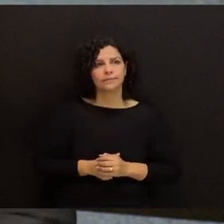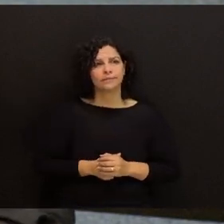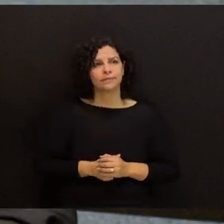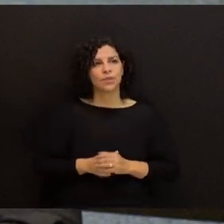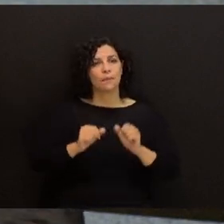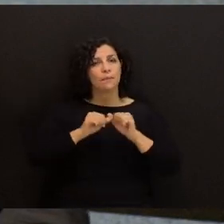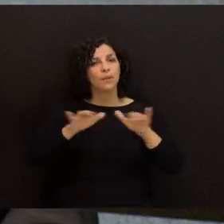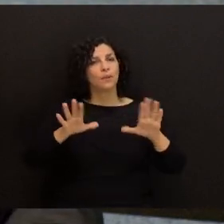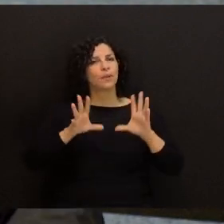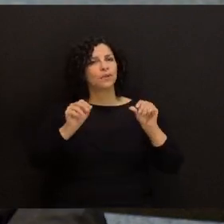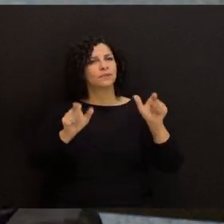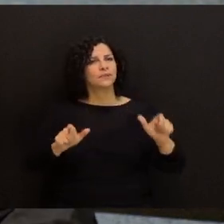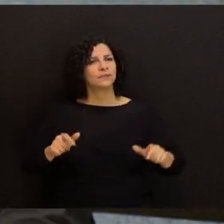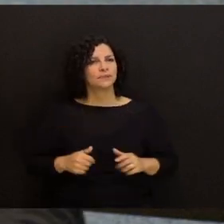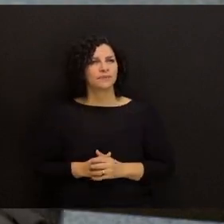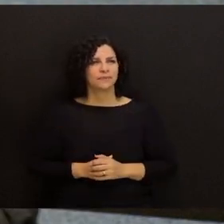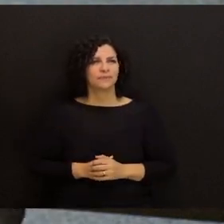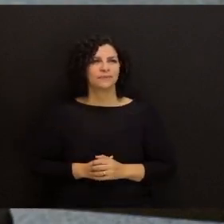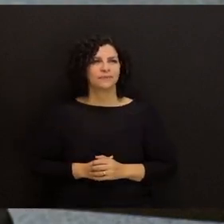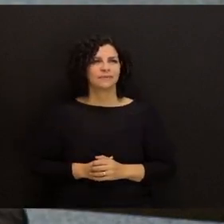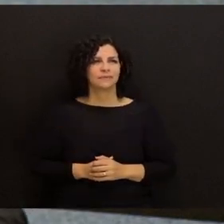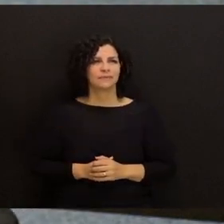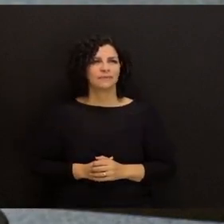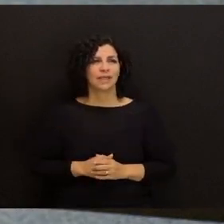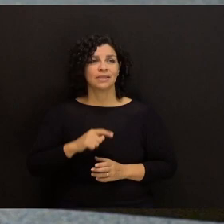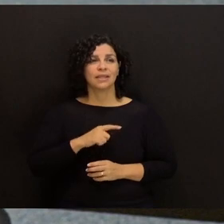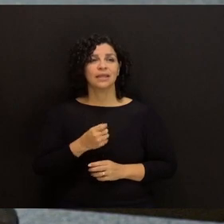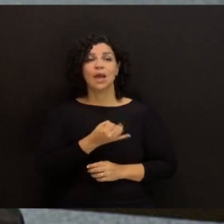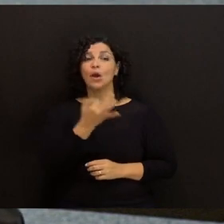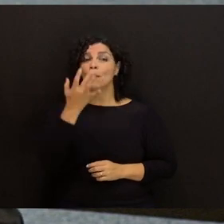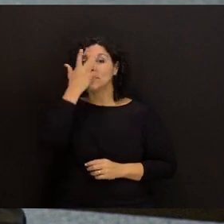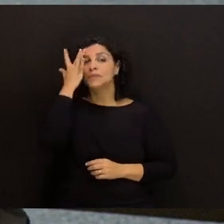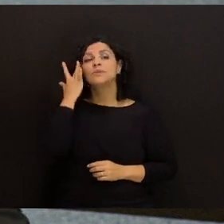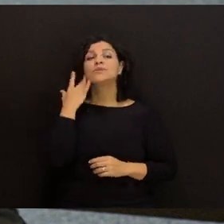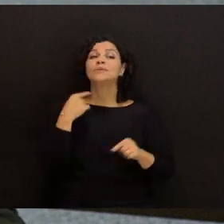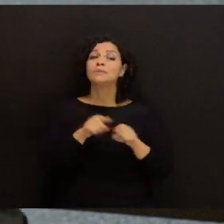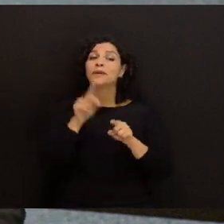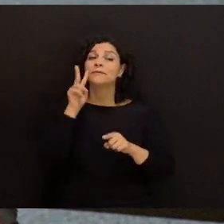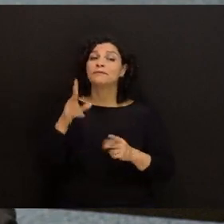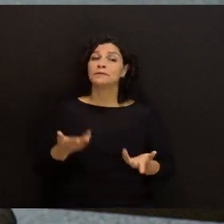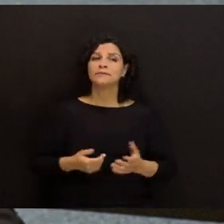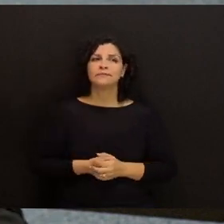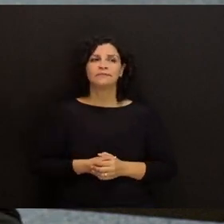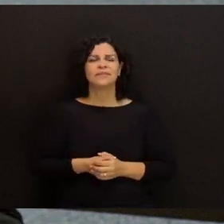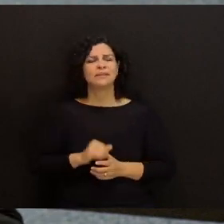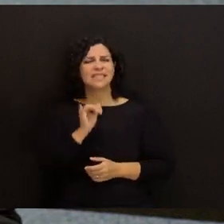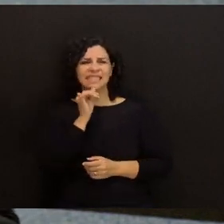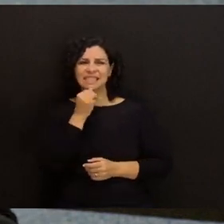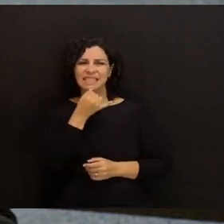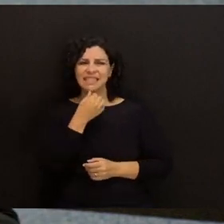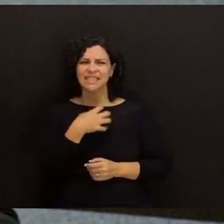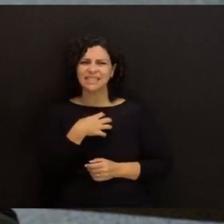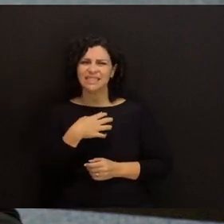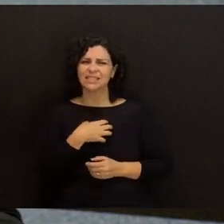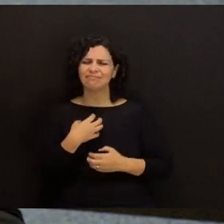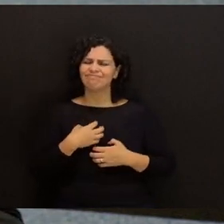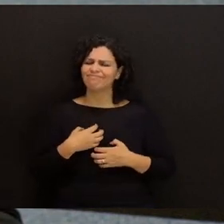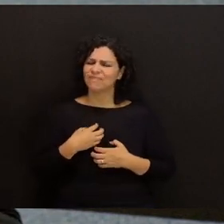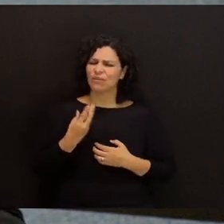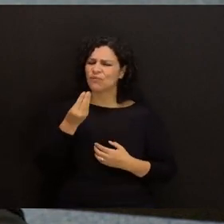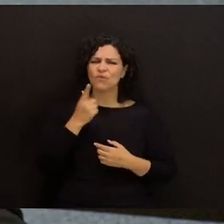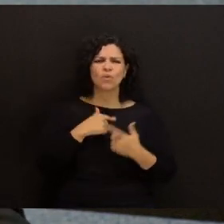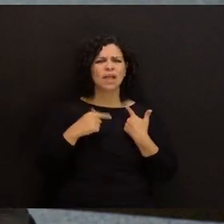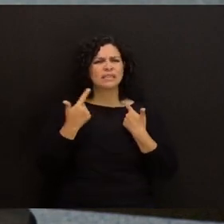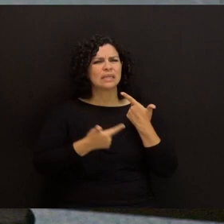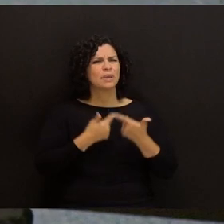todos e tem certeza que muitas vezes então Aquela tristeza que ela desânimo de vir trabalhar